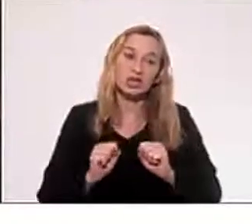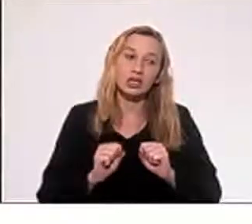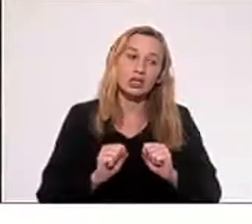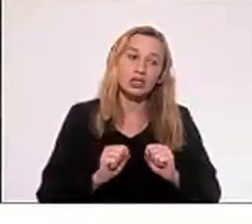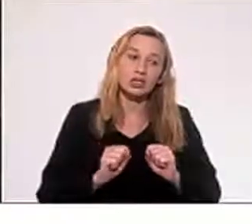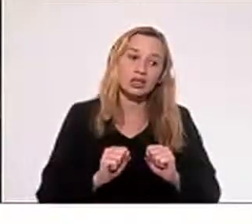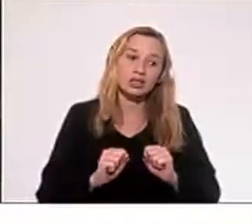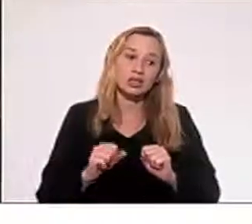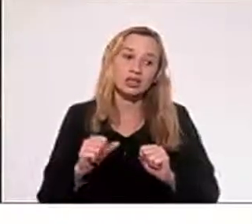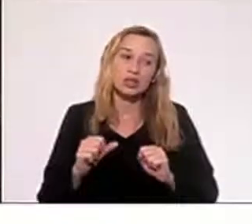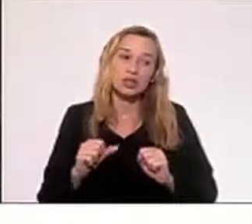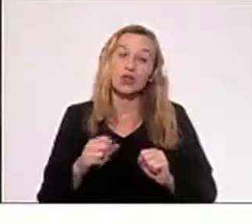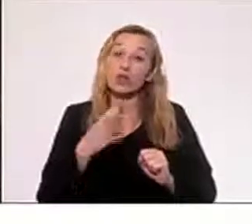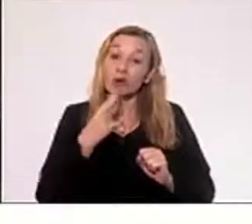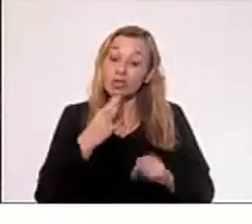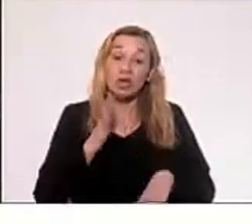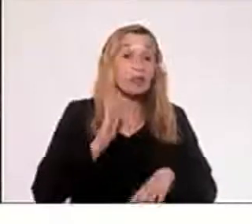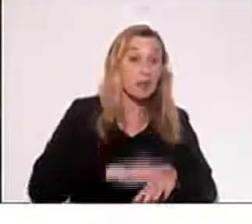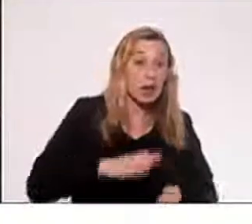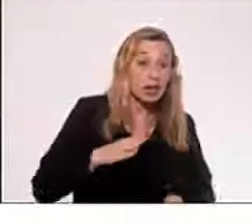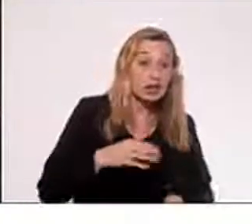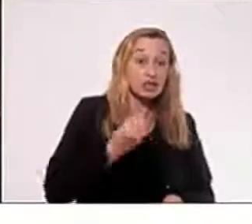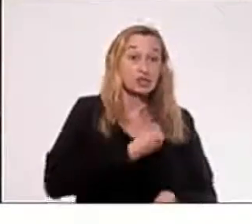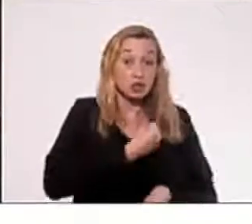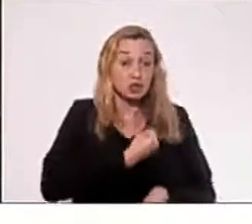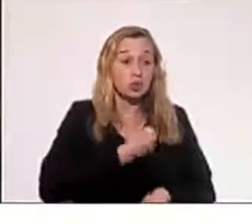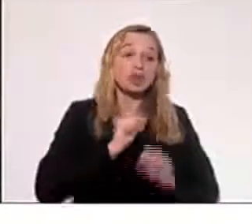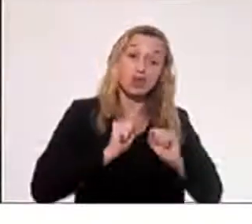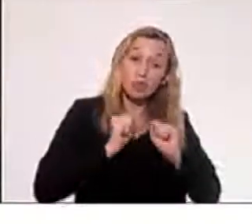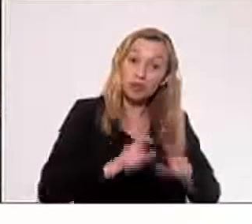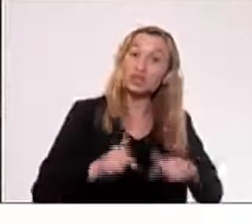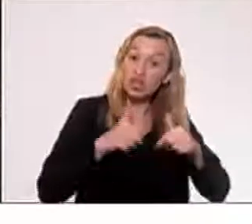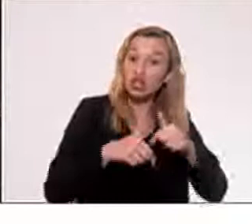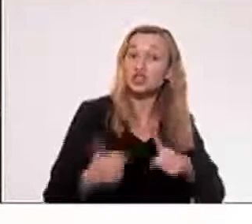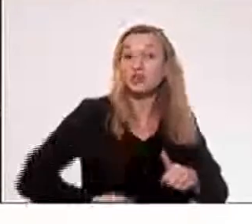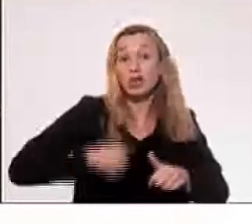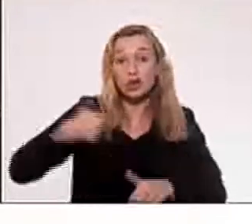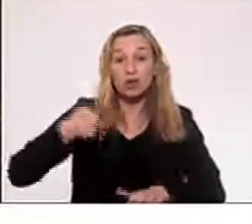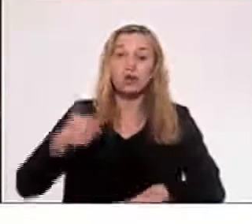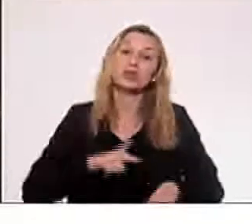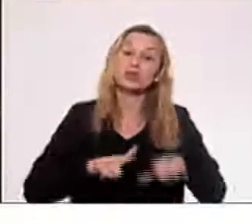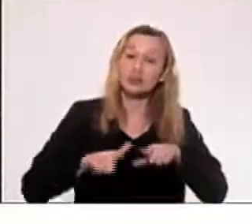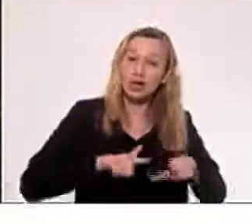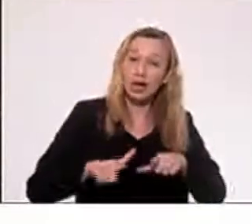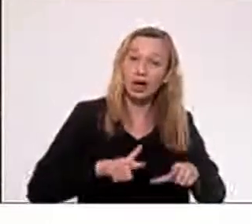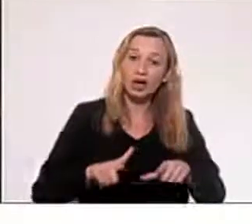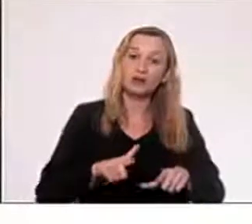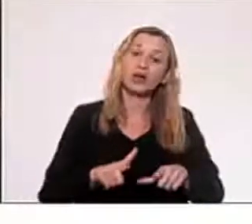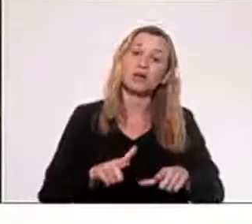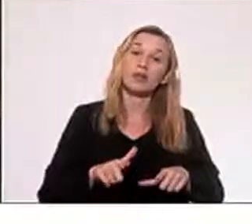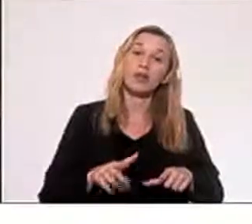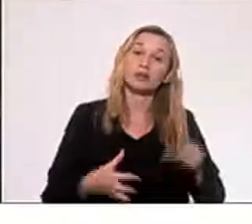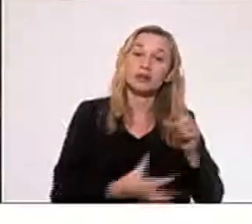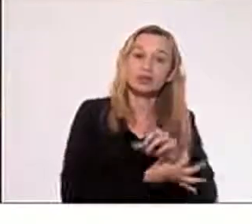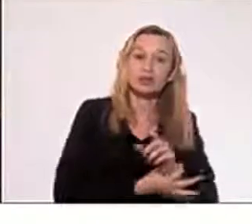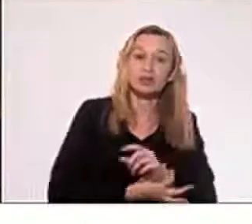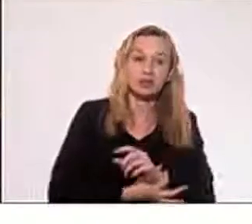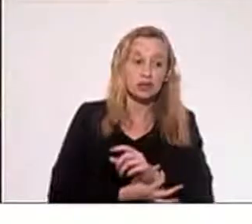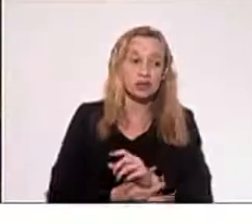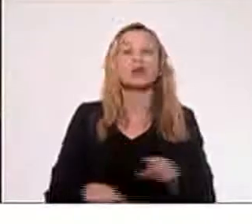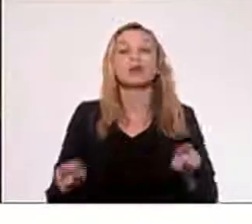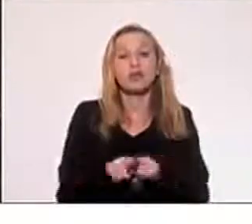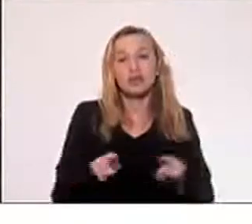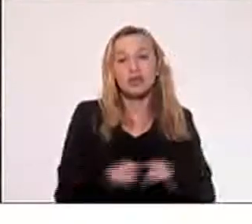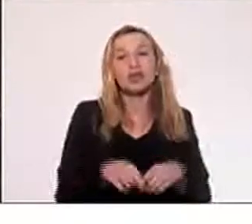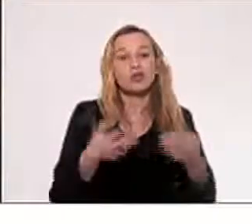desses dados para que possa subsidiar a sua política pública de segurança, mas eu gostaria de louvar, sem